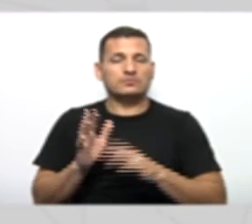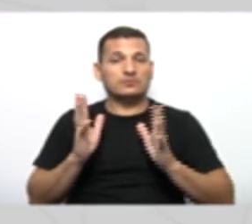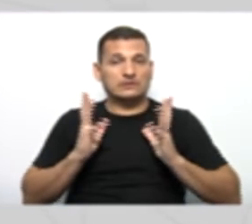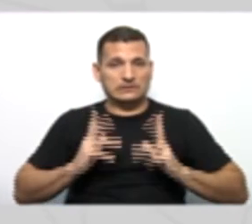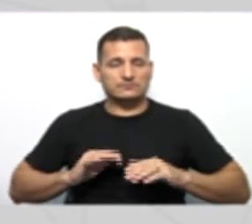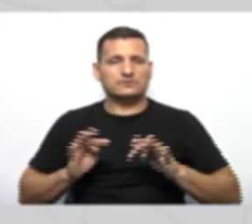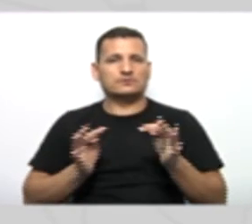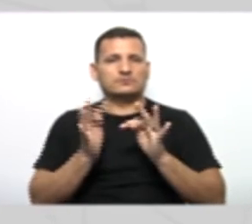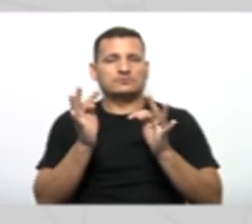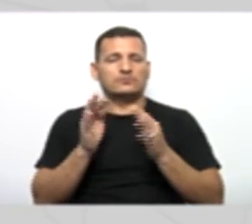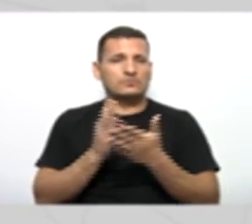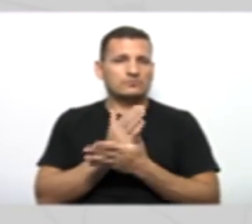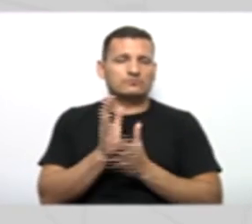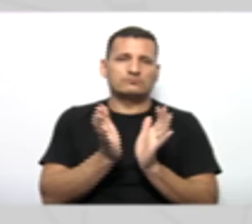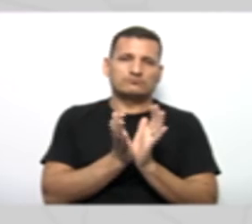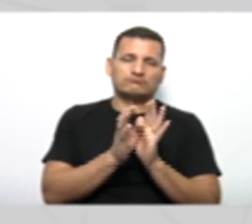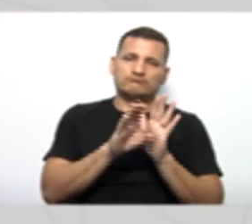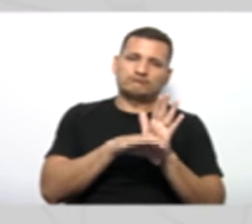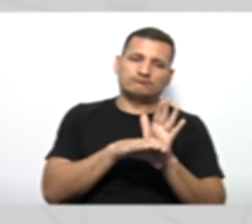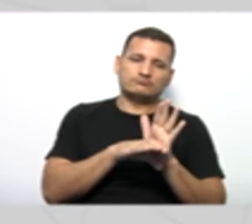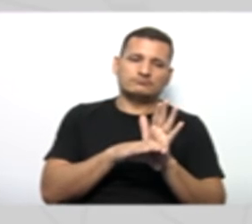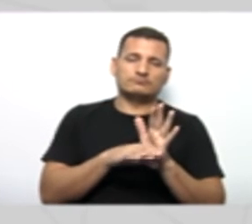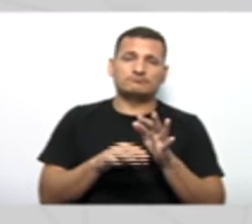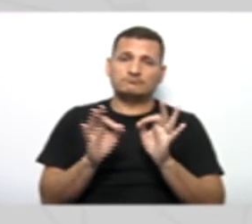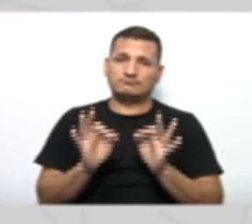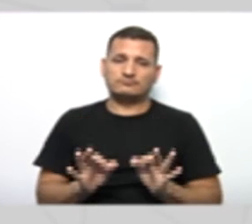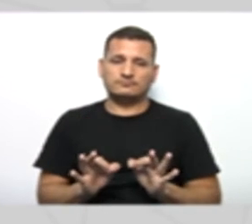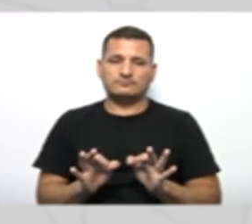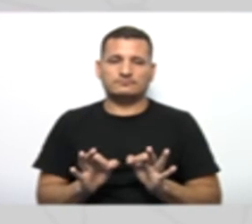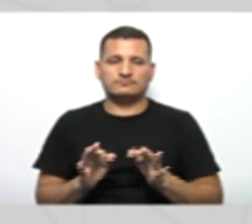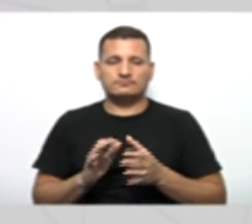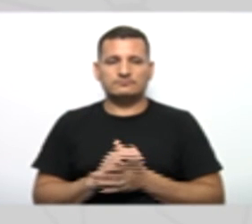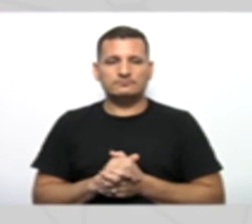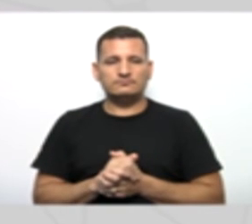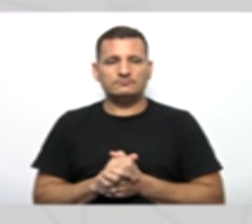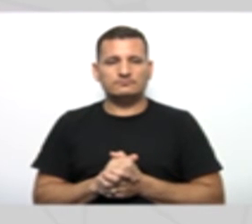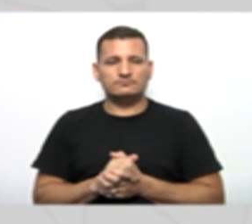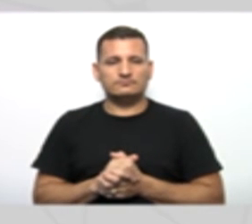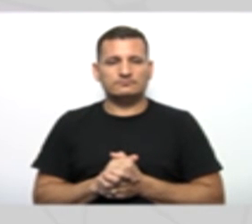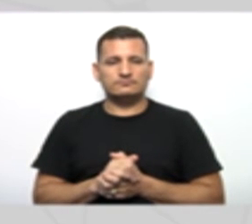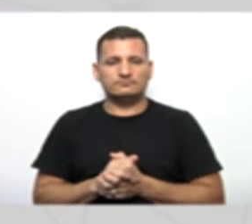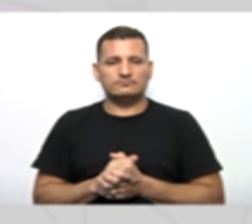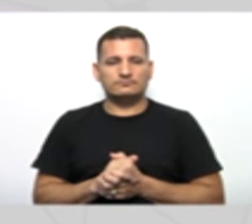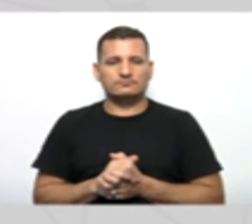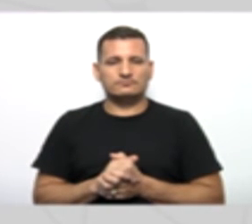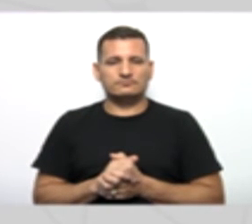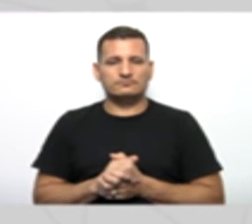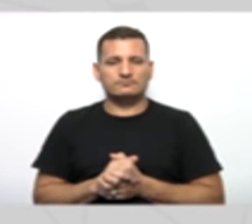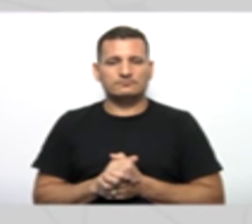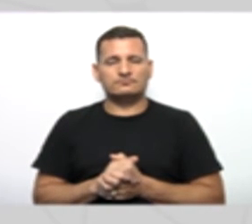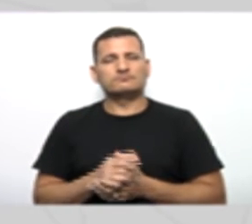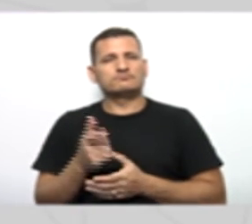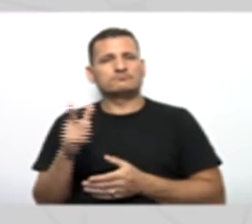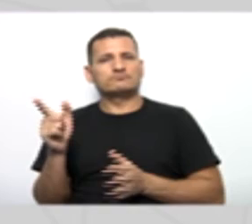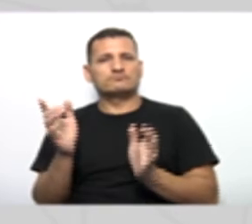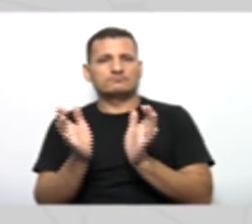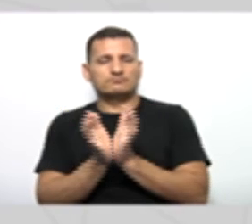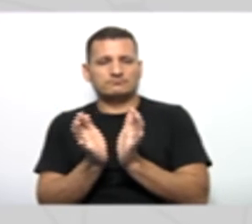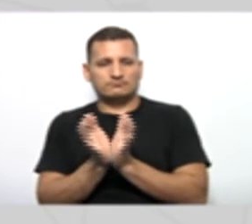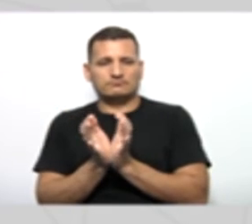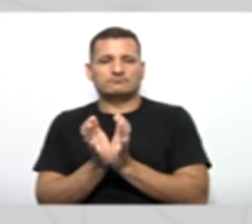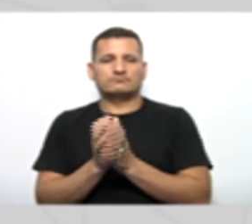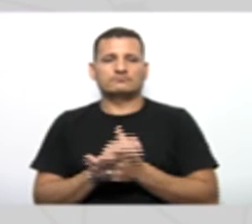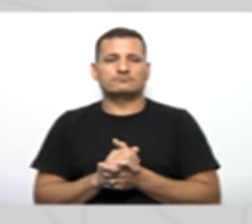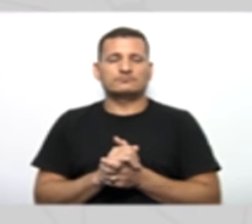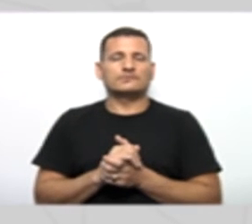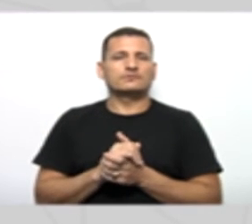grupos conceituam dessa forma. Está correto. E outros grupos conceituam o desenvolvimento sustentável como um